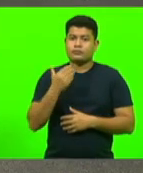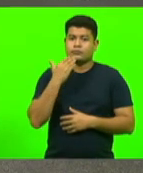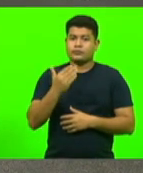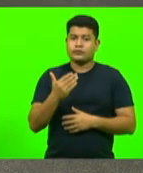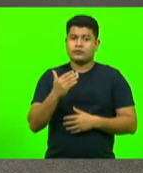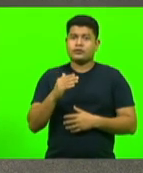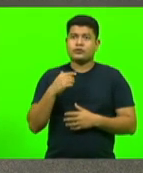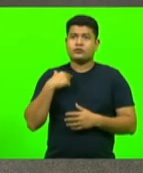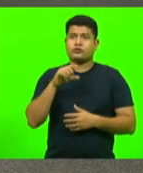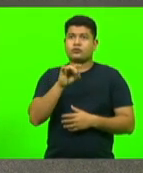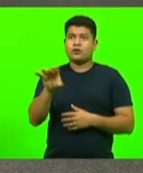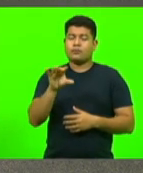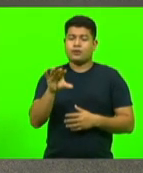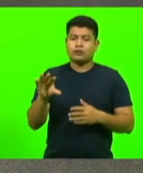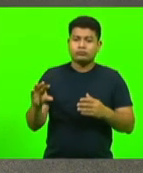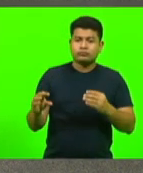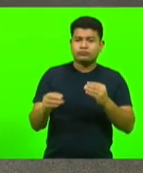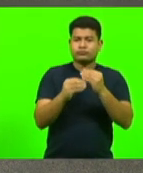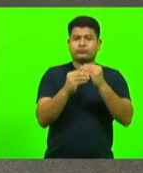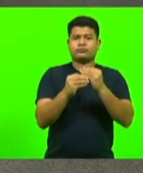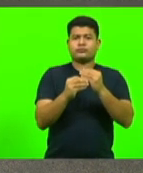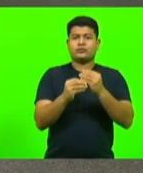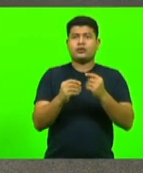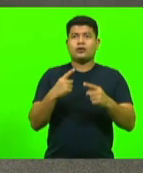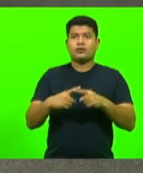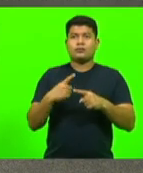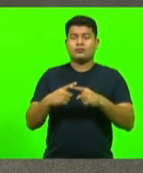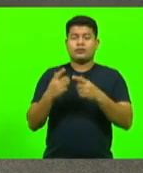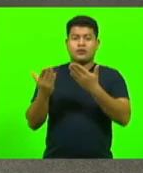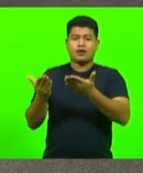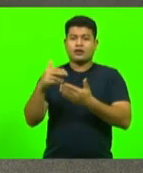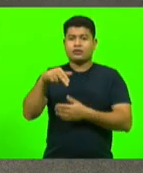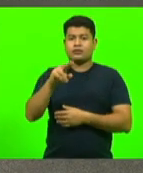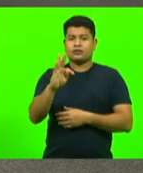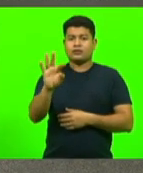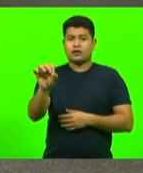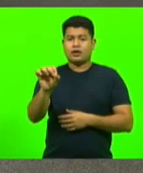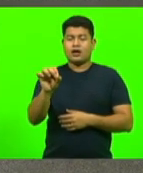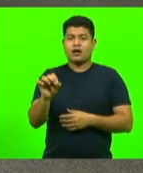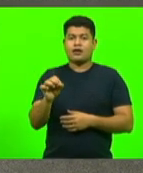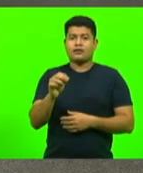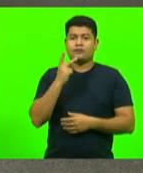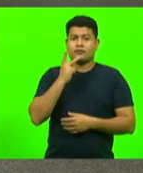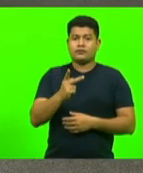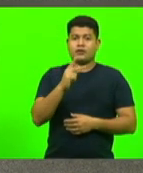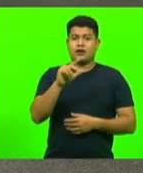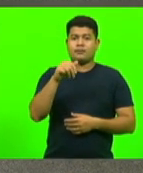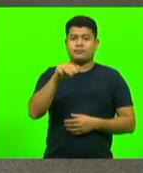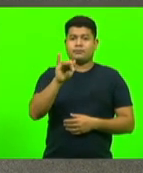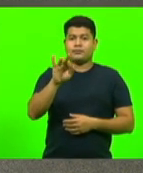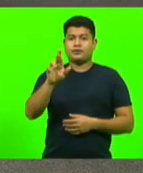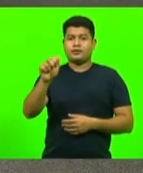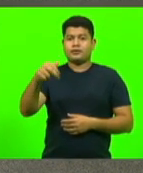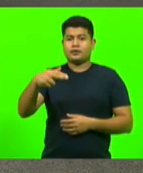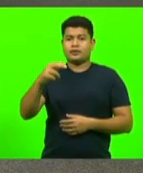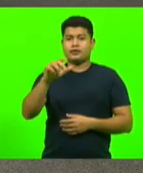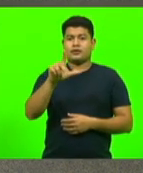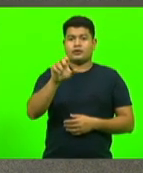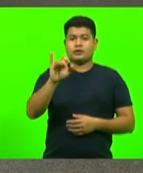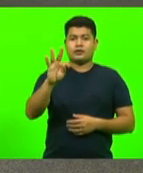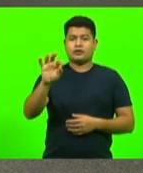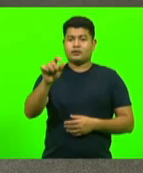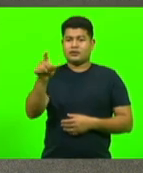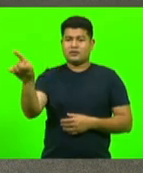fazer um pequeno complemento Porque como Neto situa Miriam Leitão eu não poderia deixar de citar FIESP